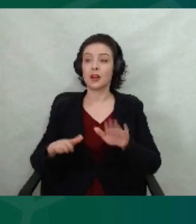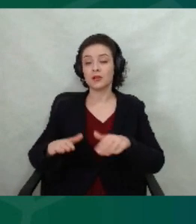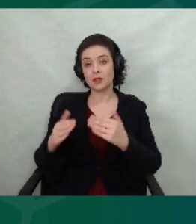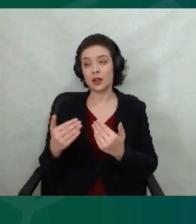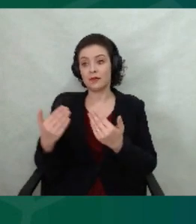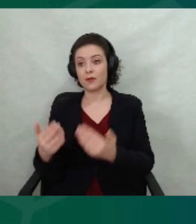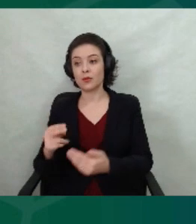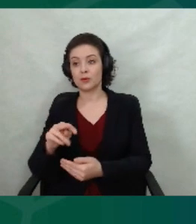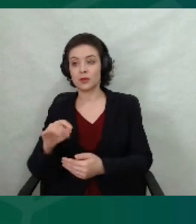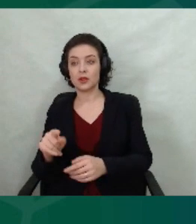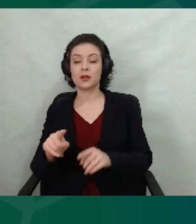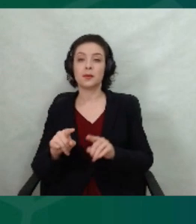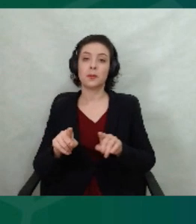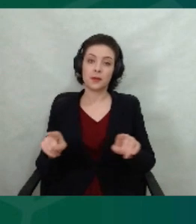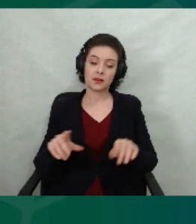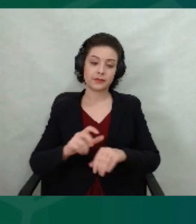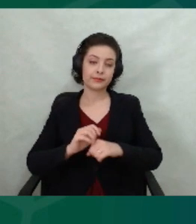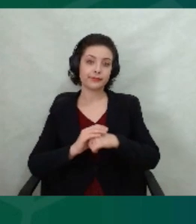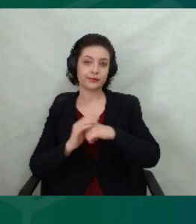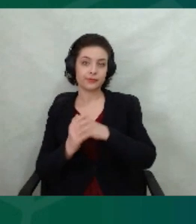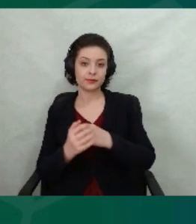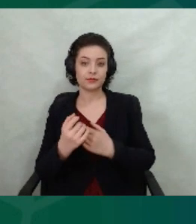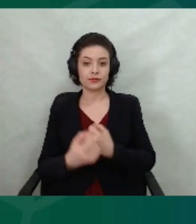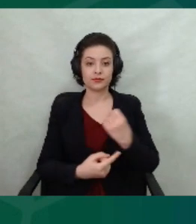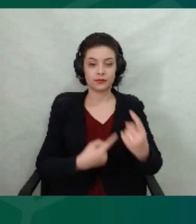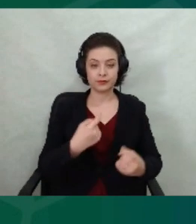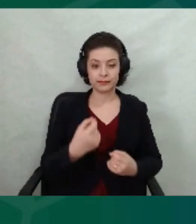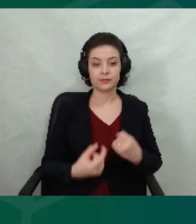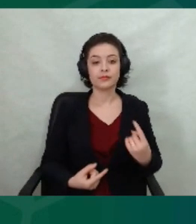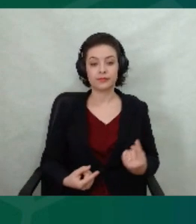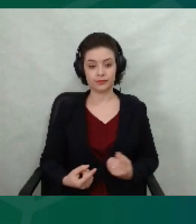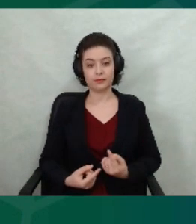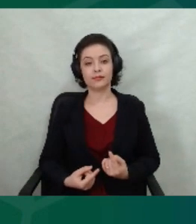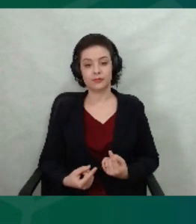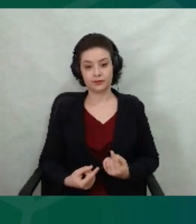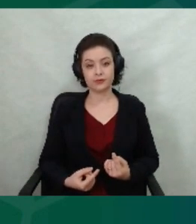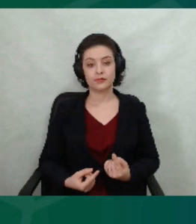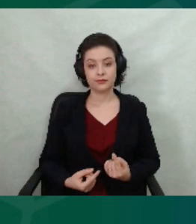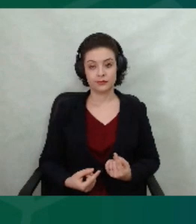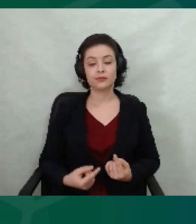foram contaminados e alguns foram a óbito. E é nessa